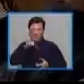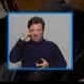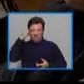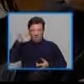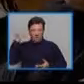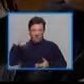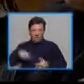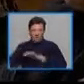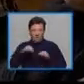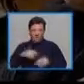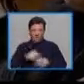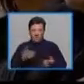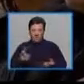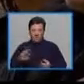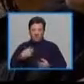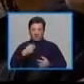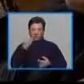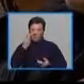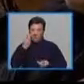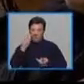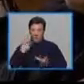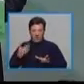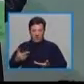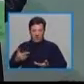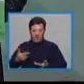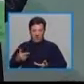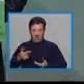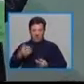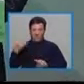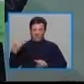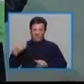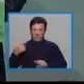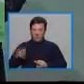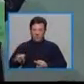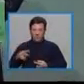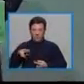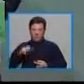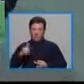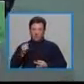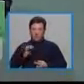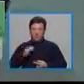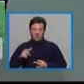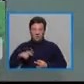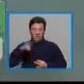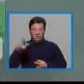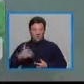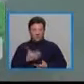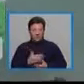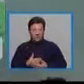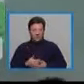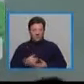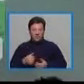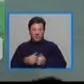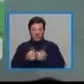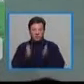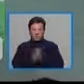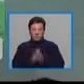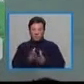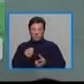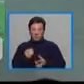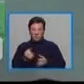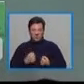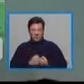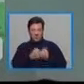memória. As circunstâncias em que nos encontramos, o Porto, o Norte, o país, são